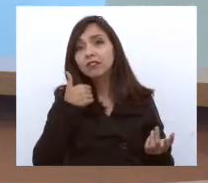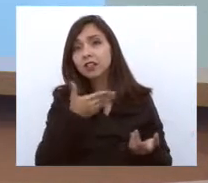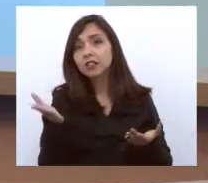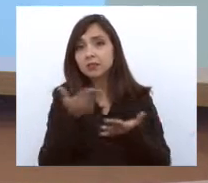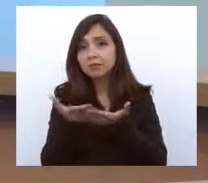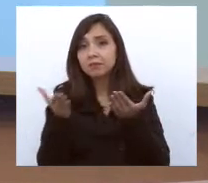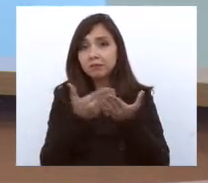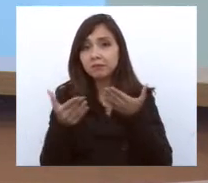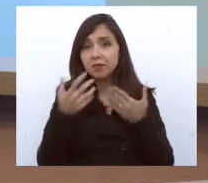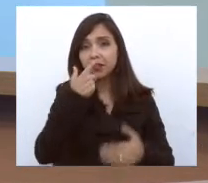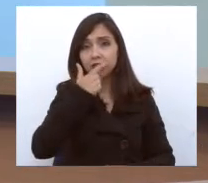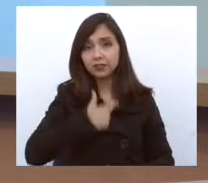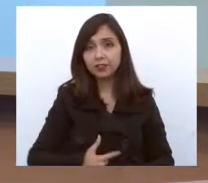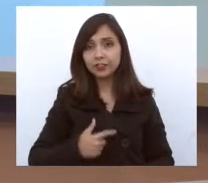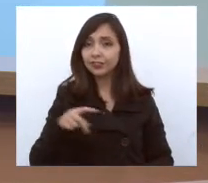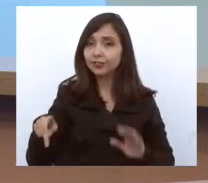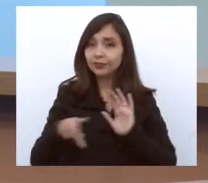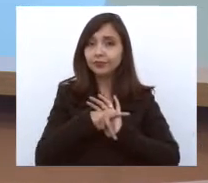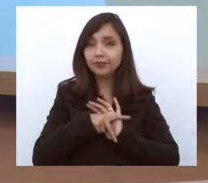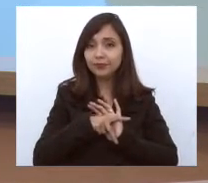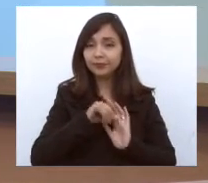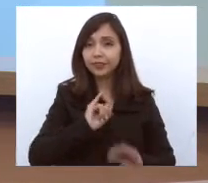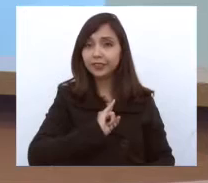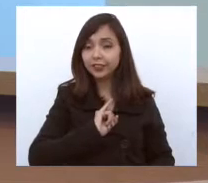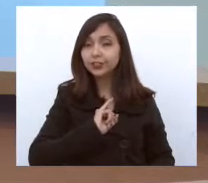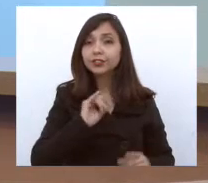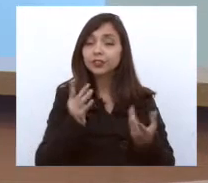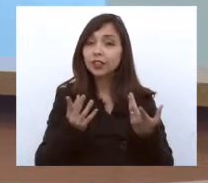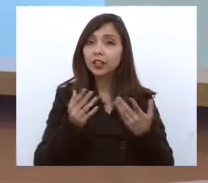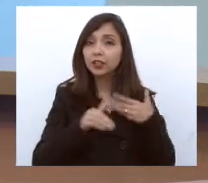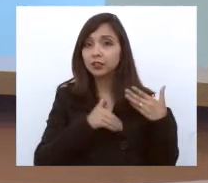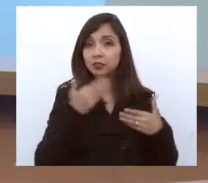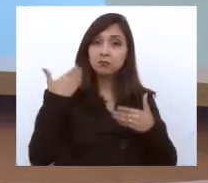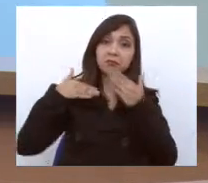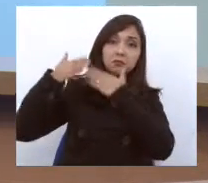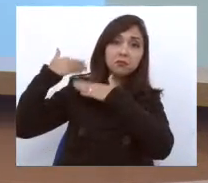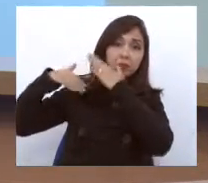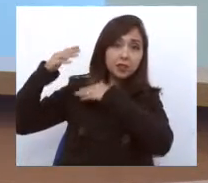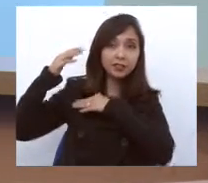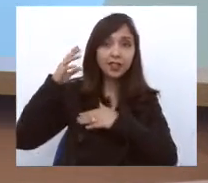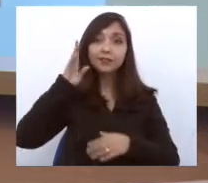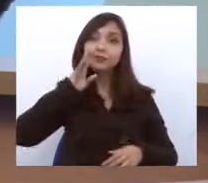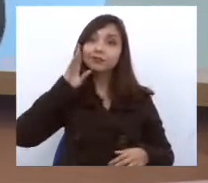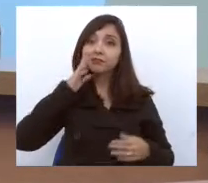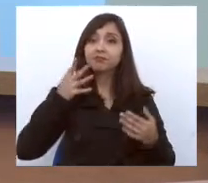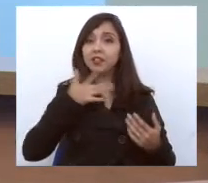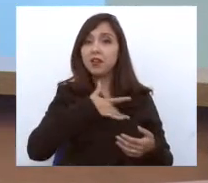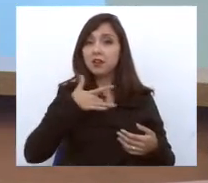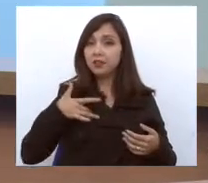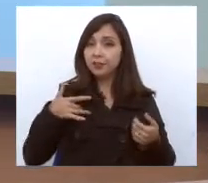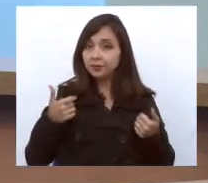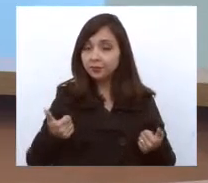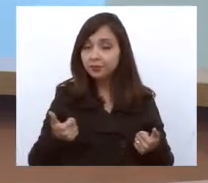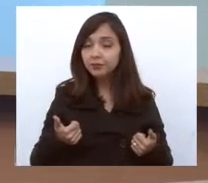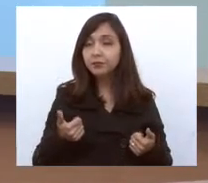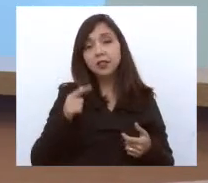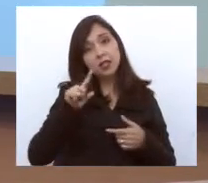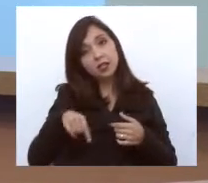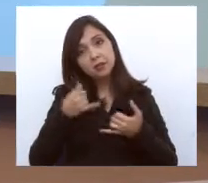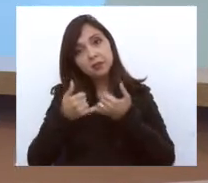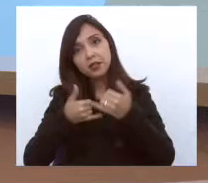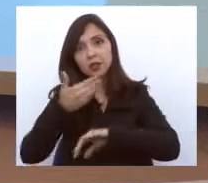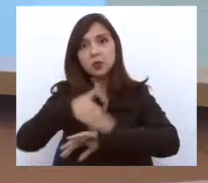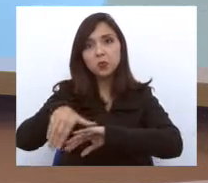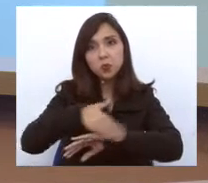aquelas características que tornaram as gerações passadas mais saudáveis, que é de brincar na